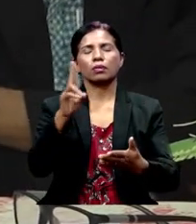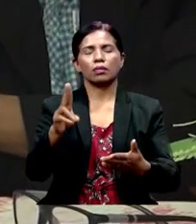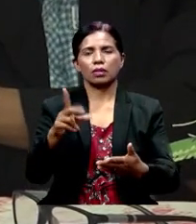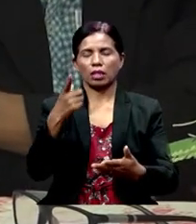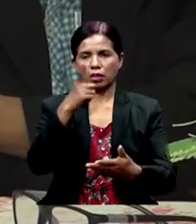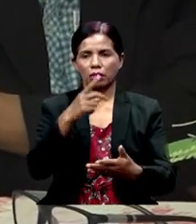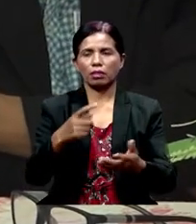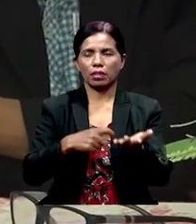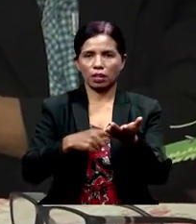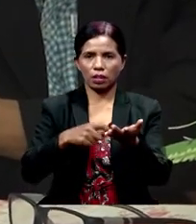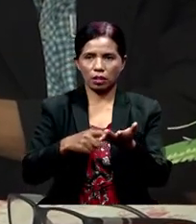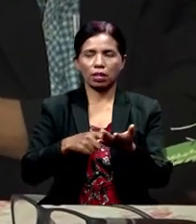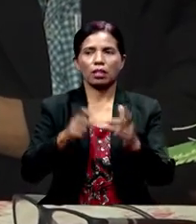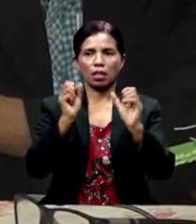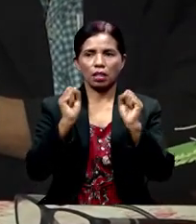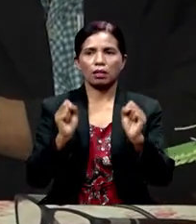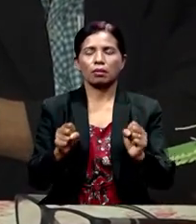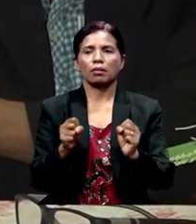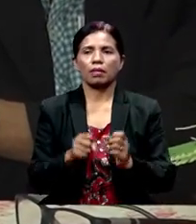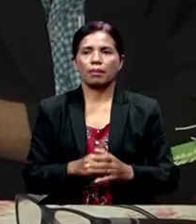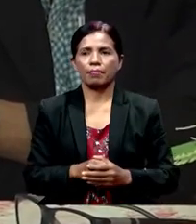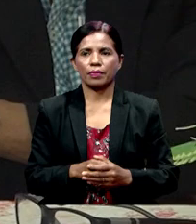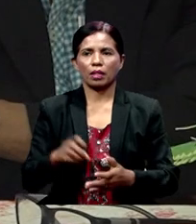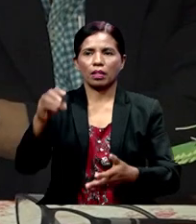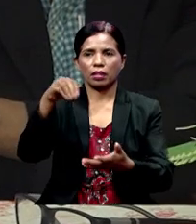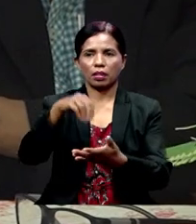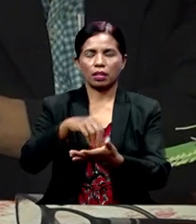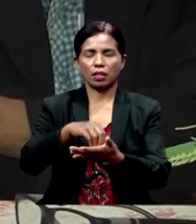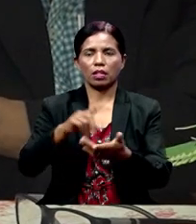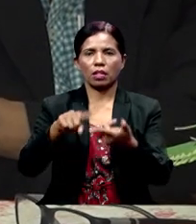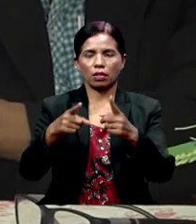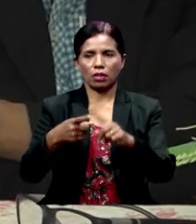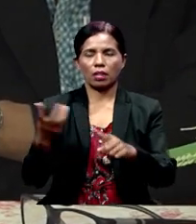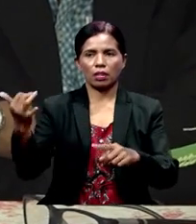técnica. Atubele tau colega sira